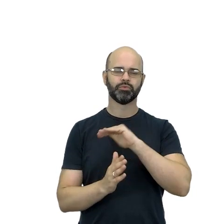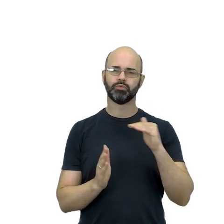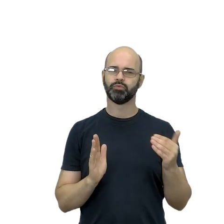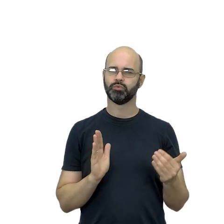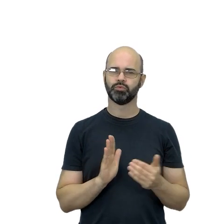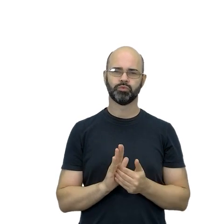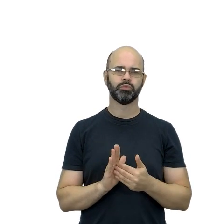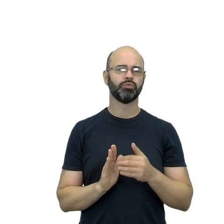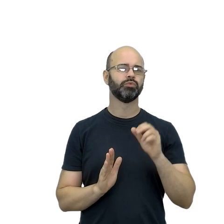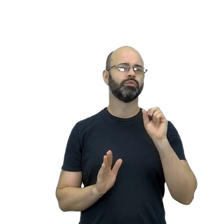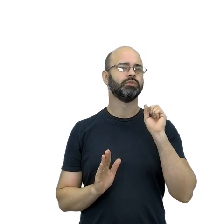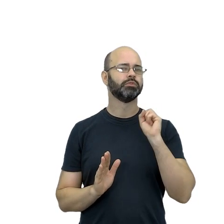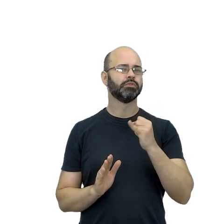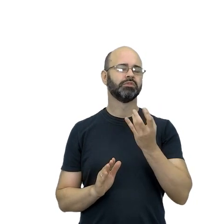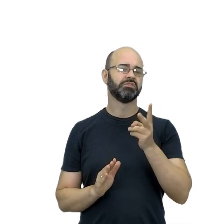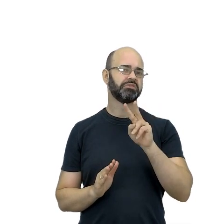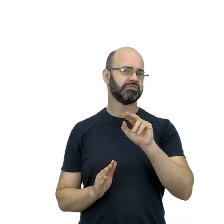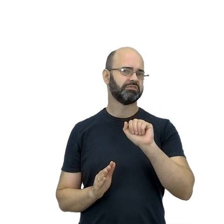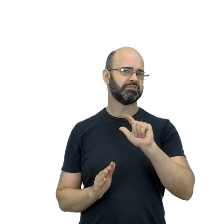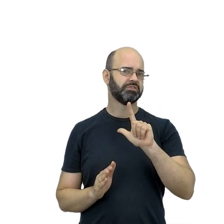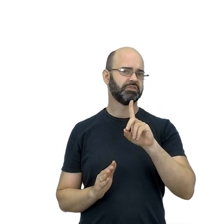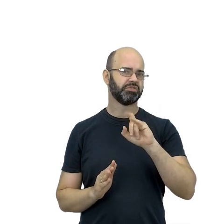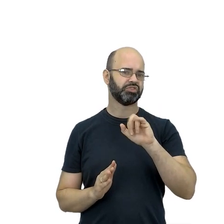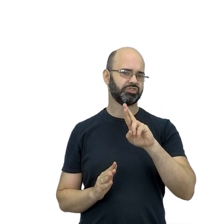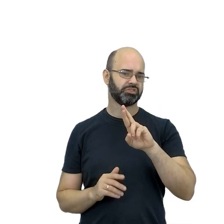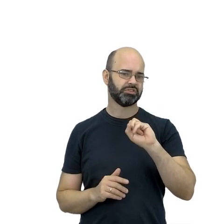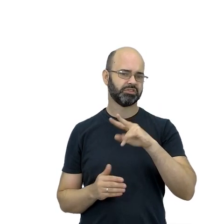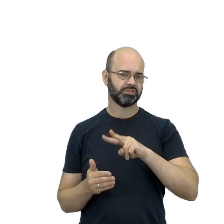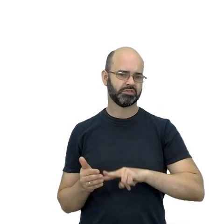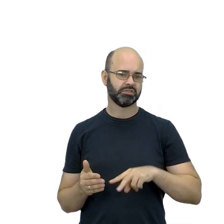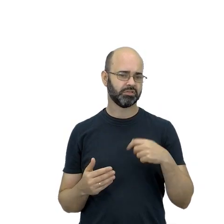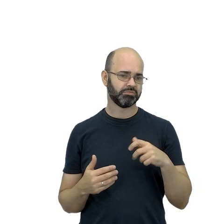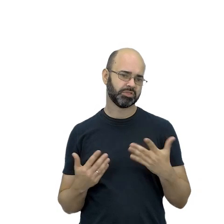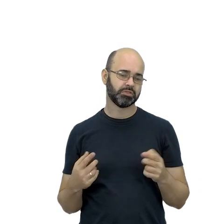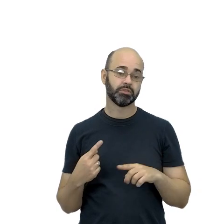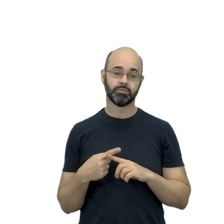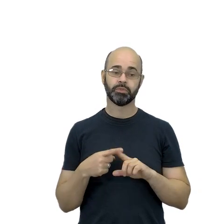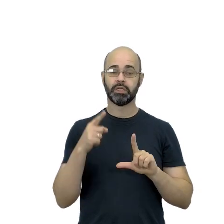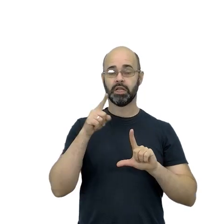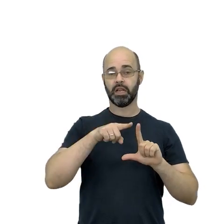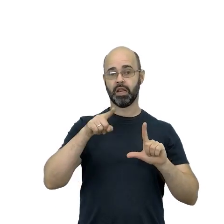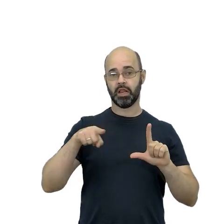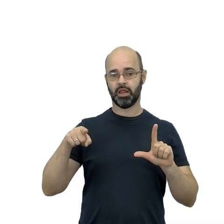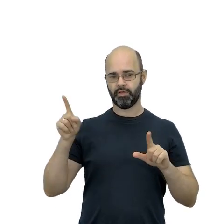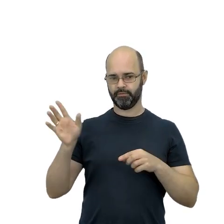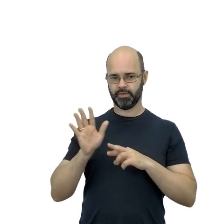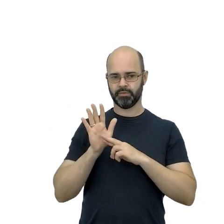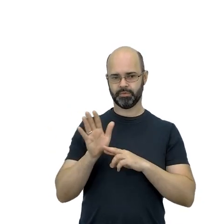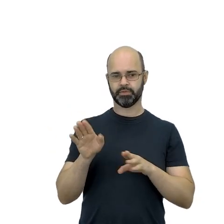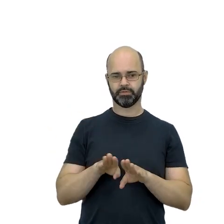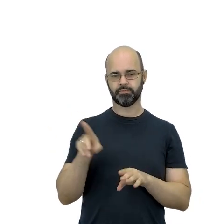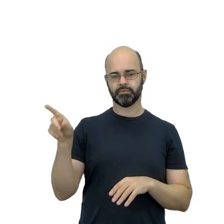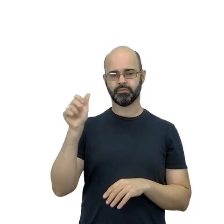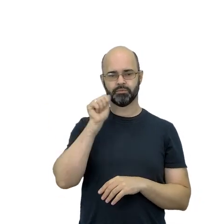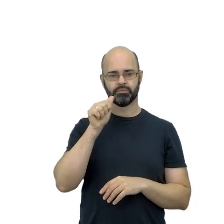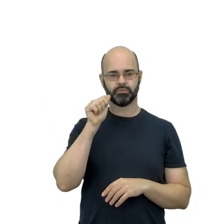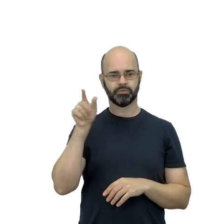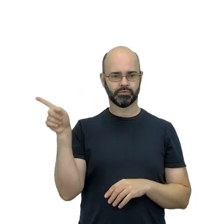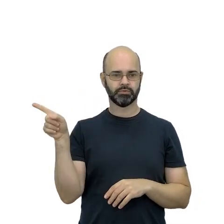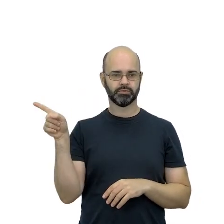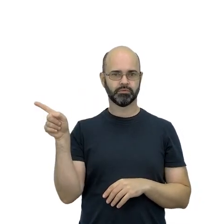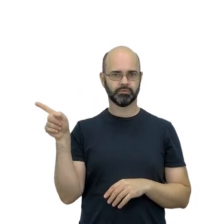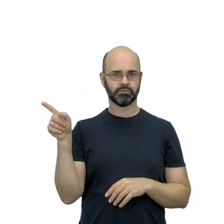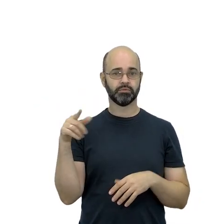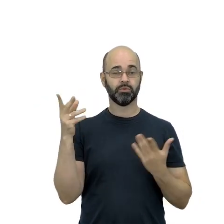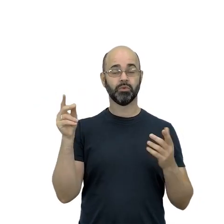caso o Valdir achar que deva fazer essa leitura, porque tem um gráfico também que representa aí, essas mulheres são assunto quando